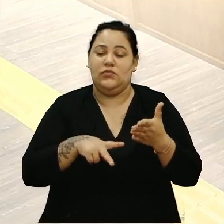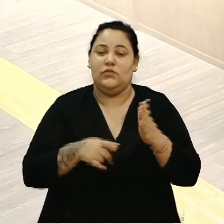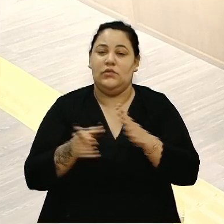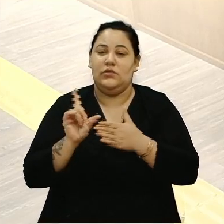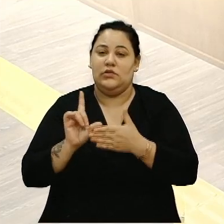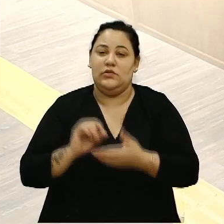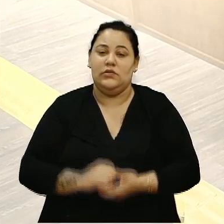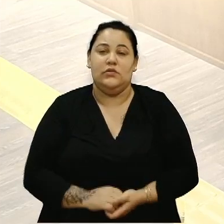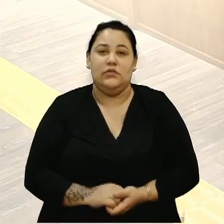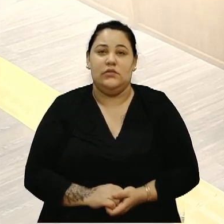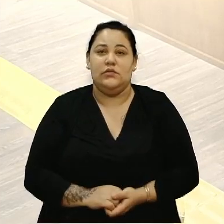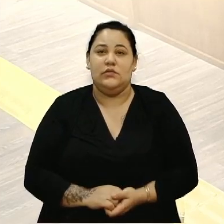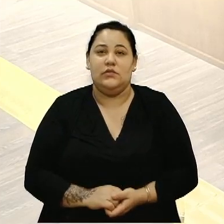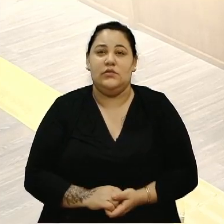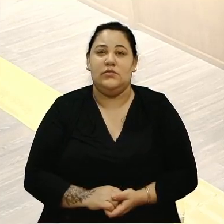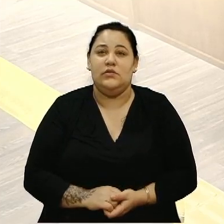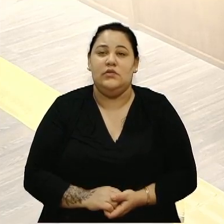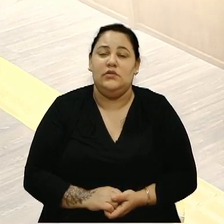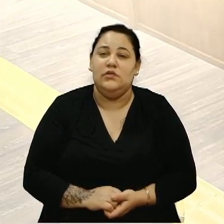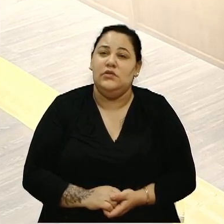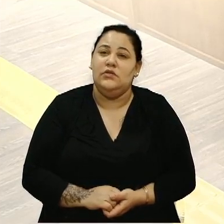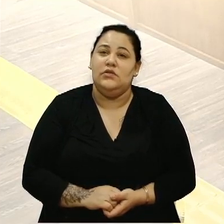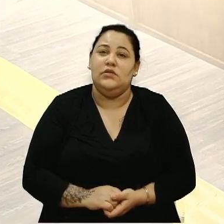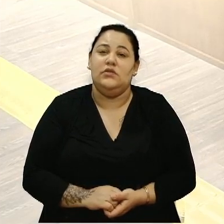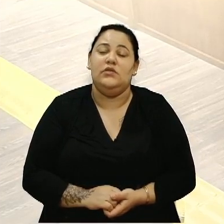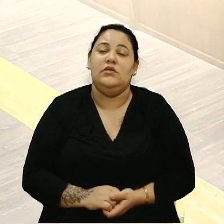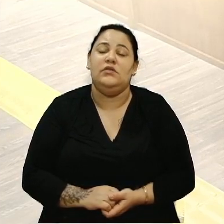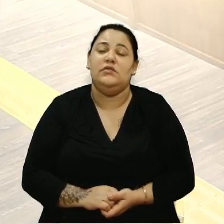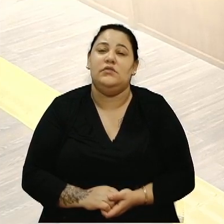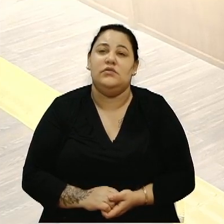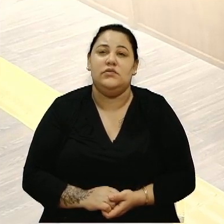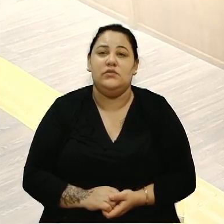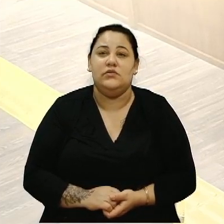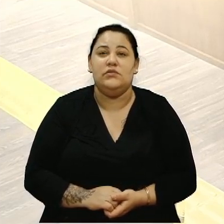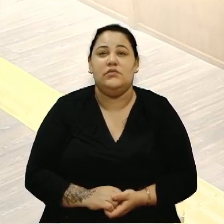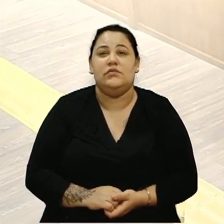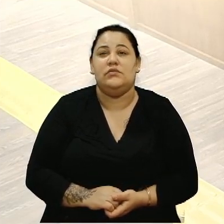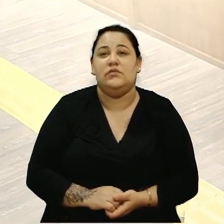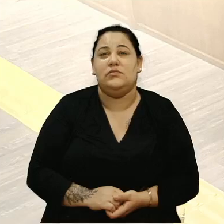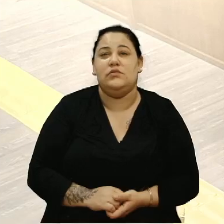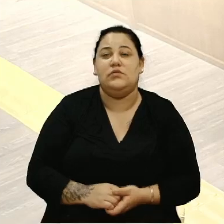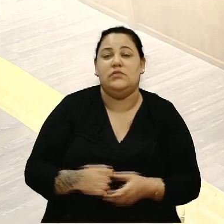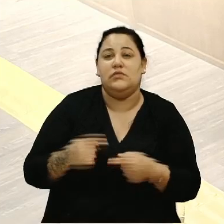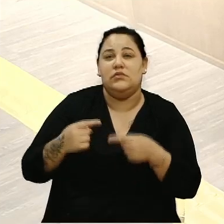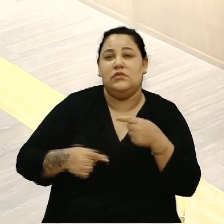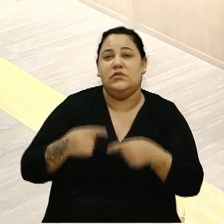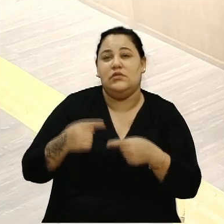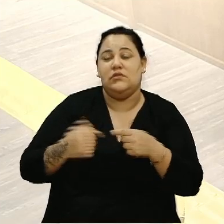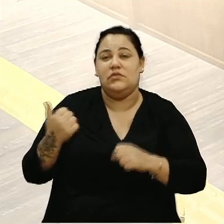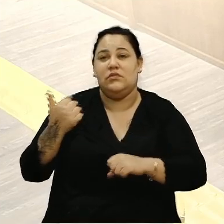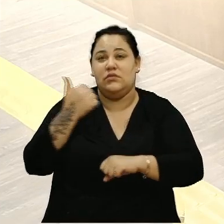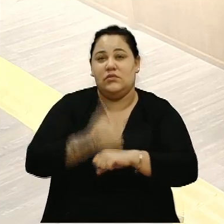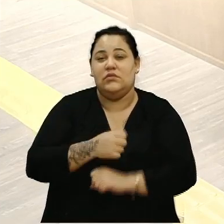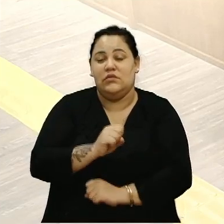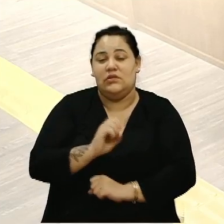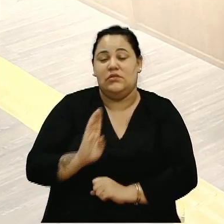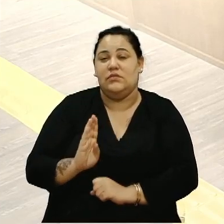presidente. Perfeito, vereador. Dispensa concedida. Em discussão, substitutivo